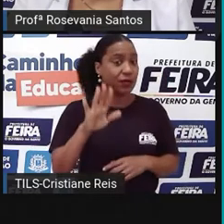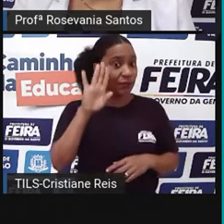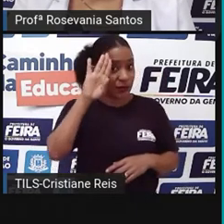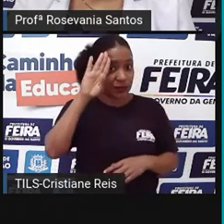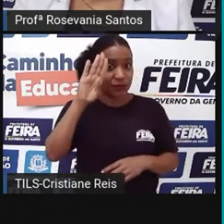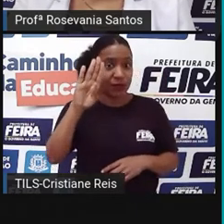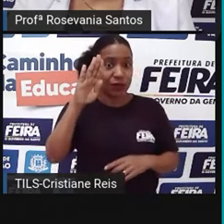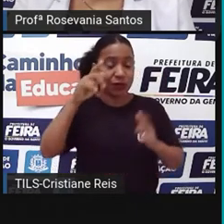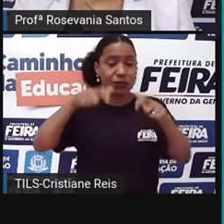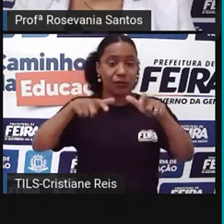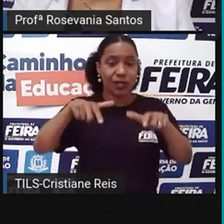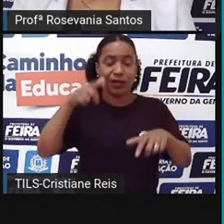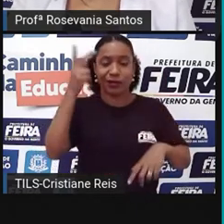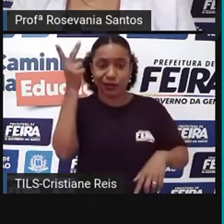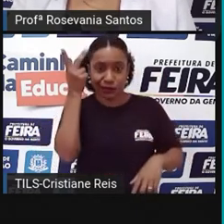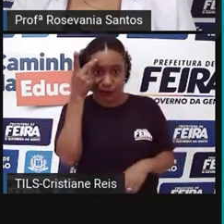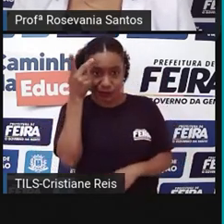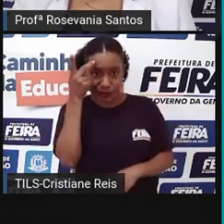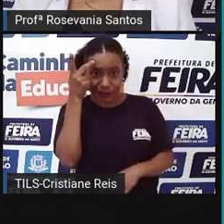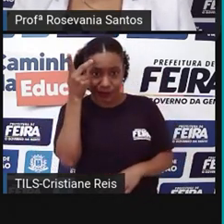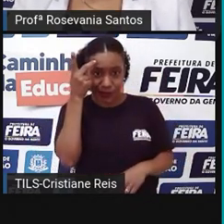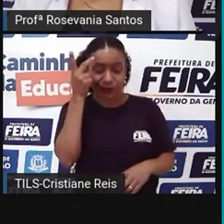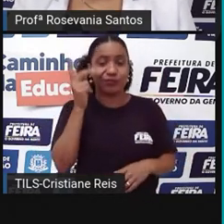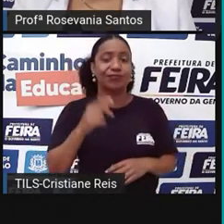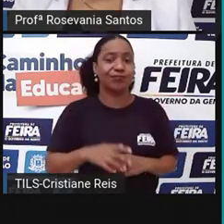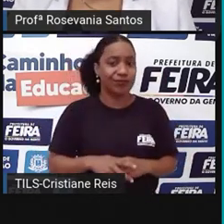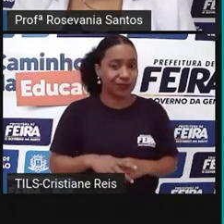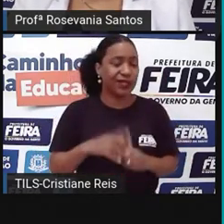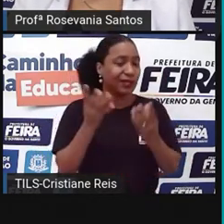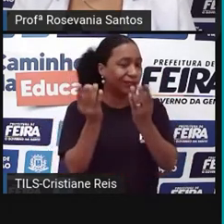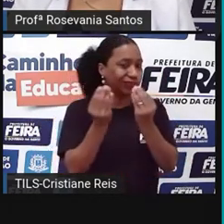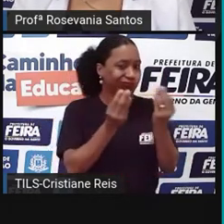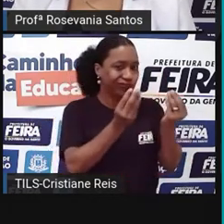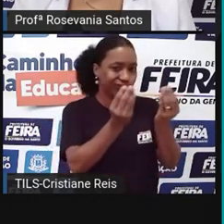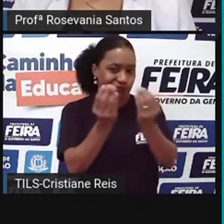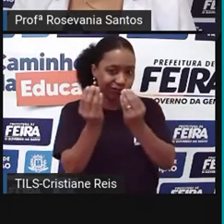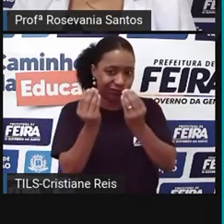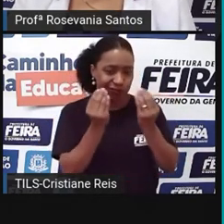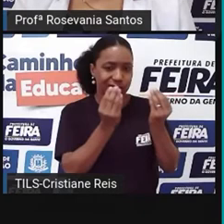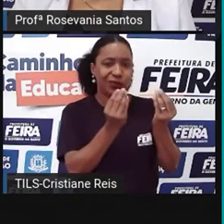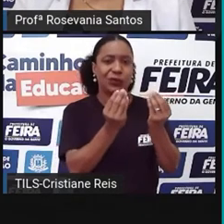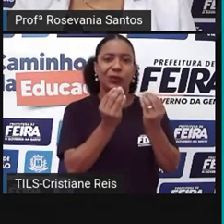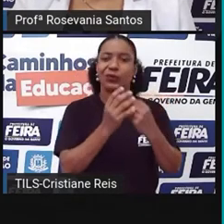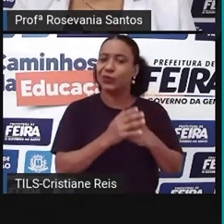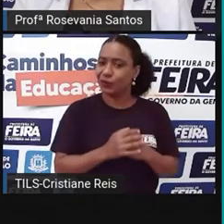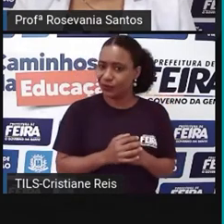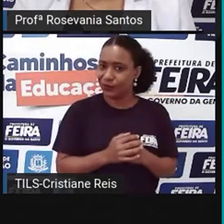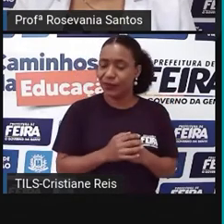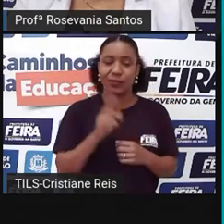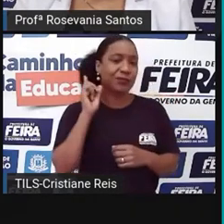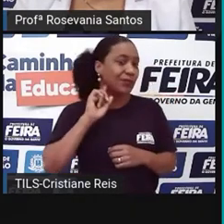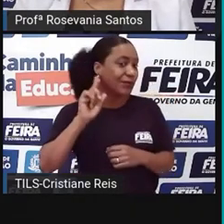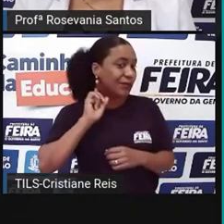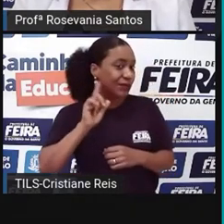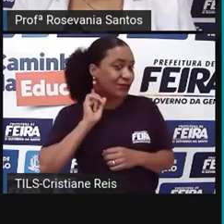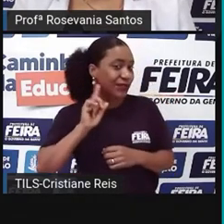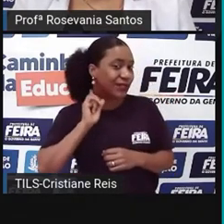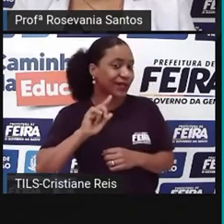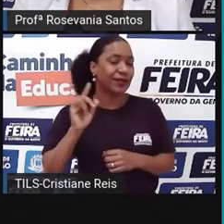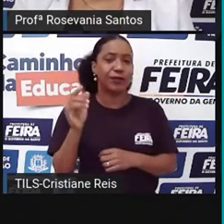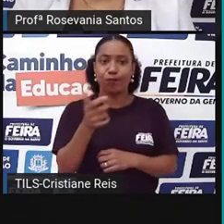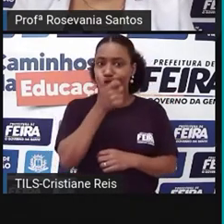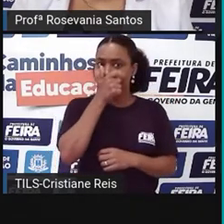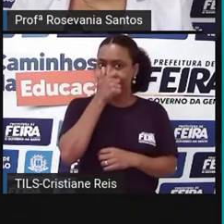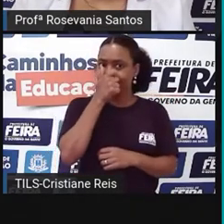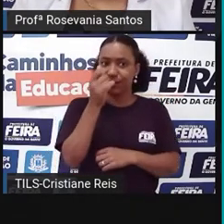Paulo. Ó, a região de São Paulo, como é que tá? Ó, totalmente tomadinha, né? Aqui também nessa região de Minas Gerais, Rio de Janeiro, até